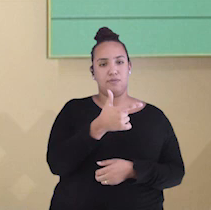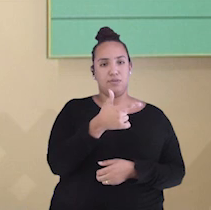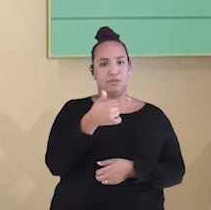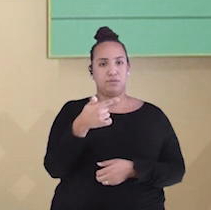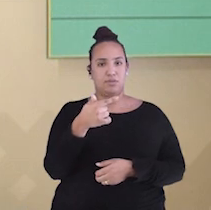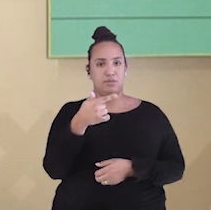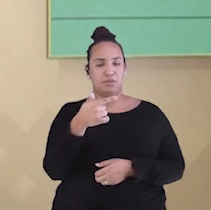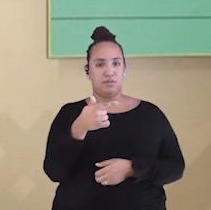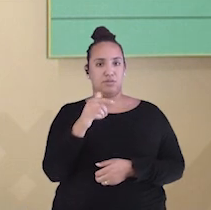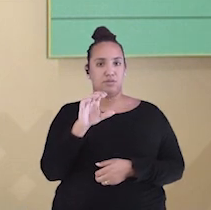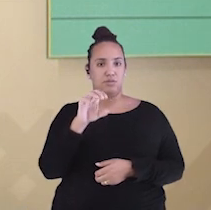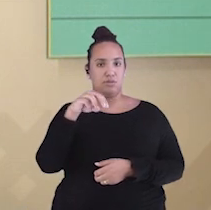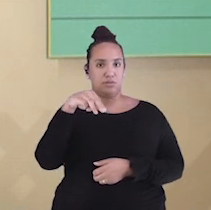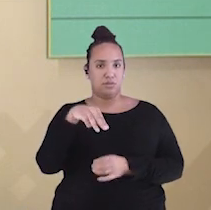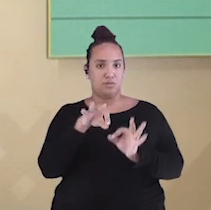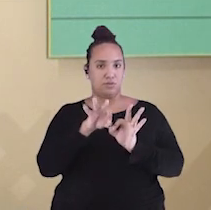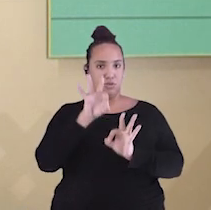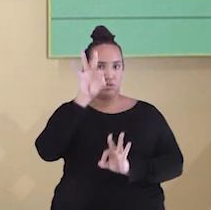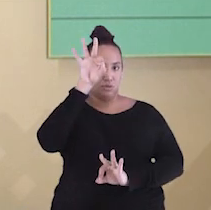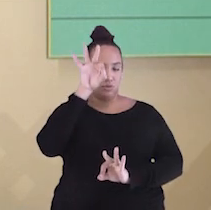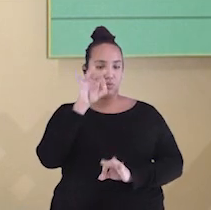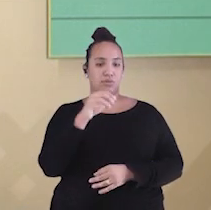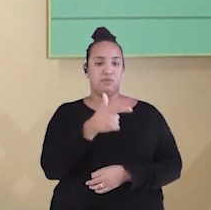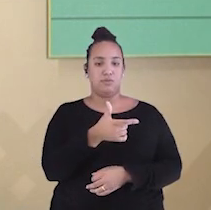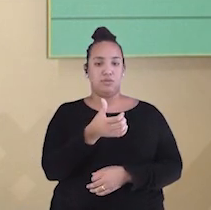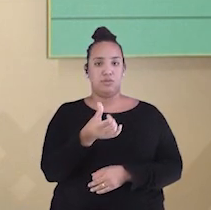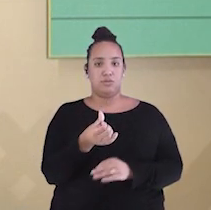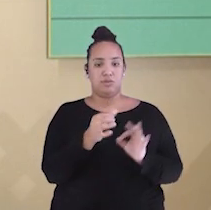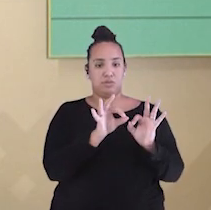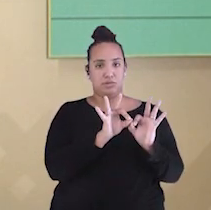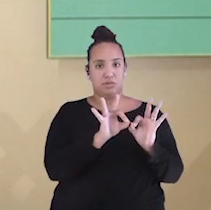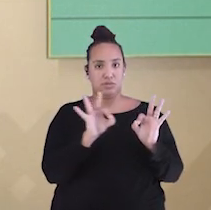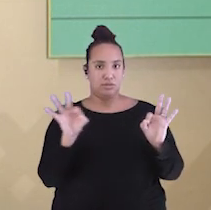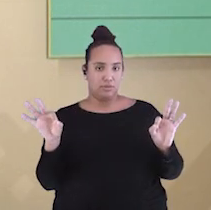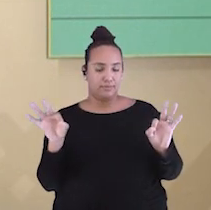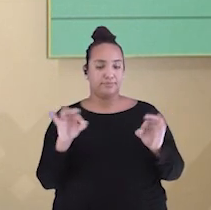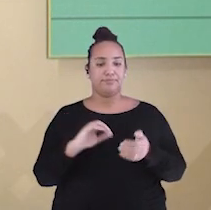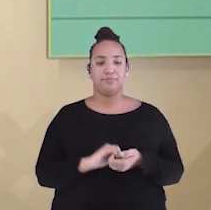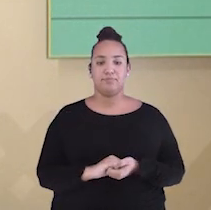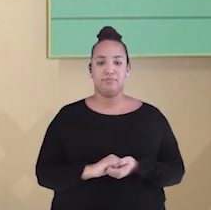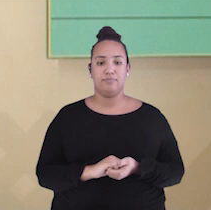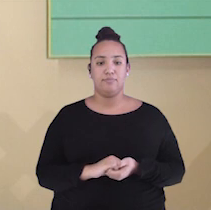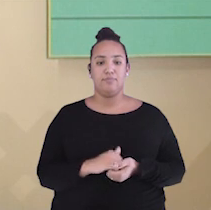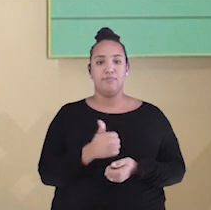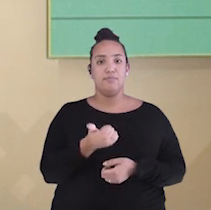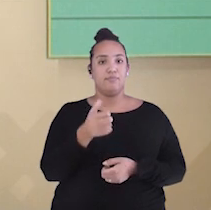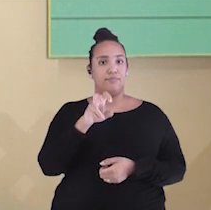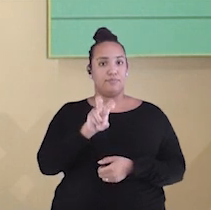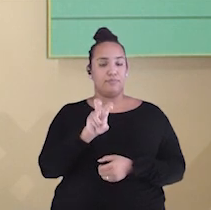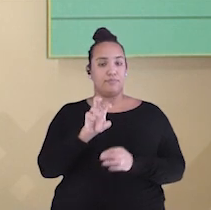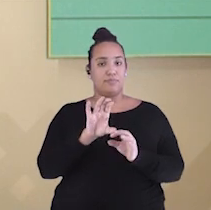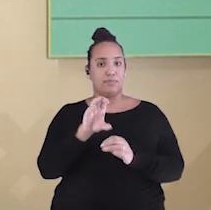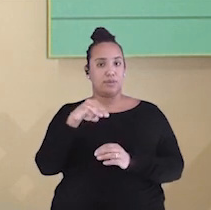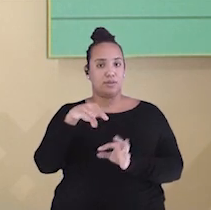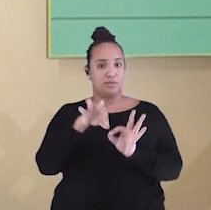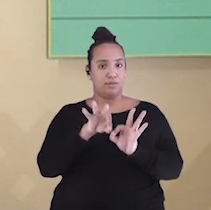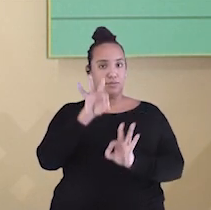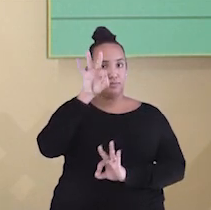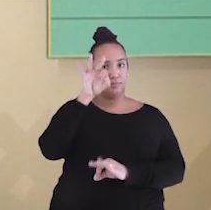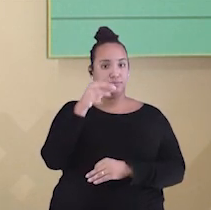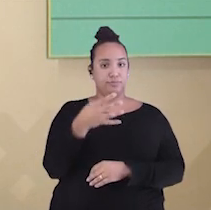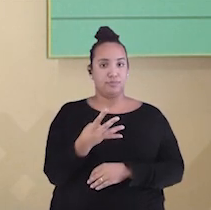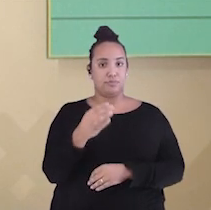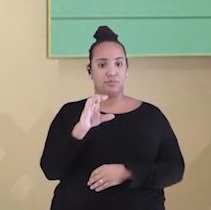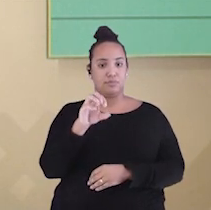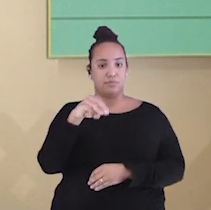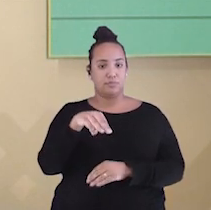27 centímetros de altura e um com 6 centímetros de largura. o outro com 15 centímetros de altura e 4